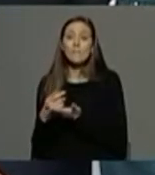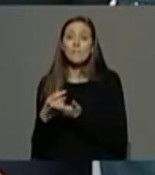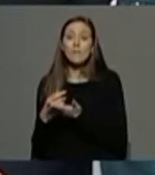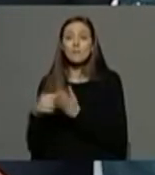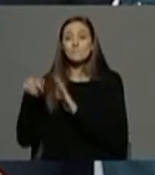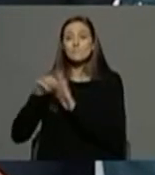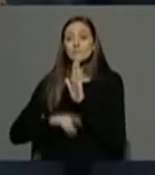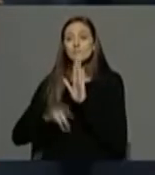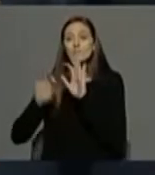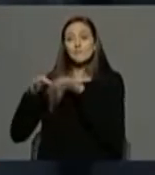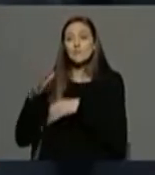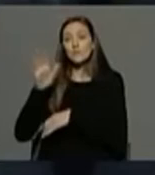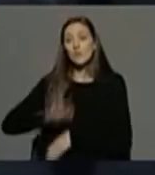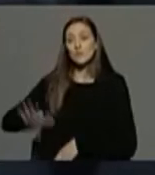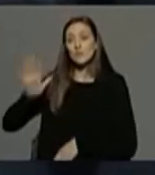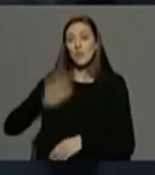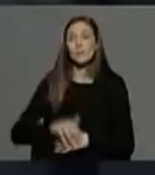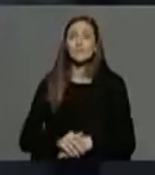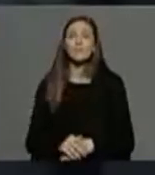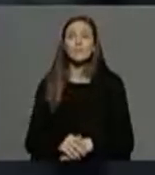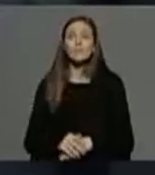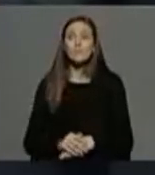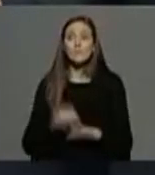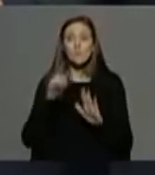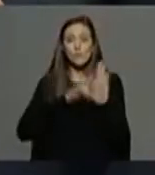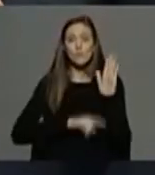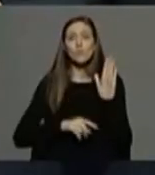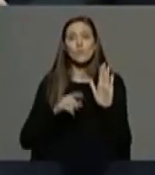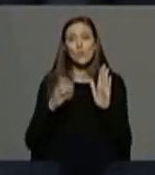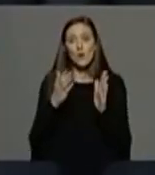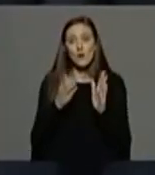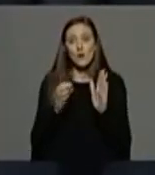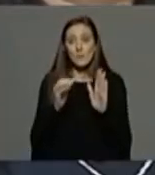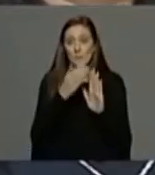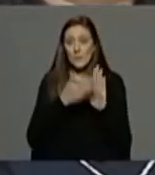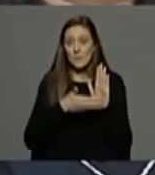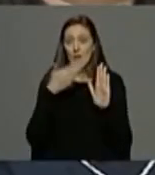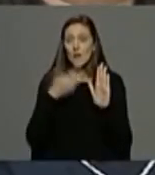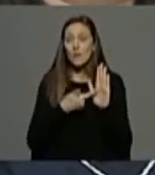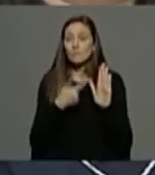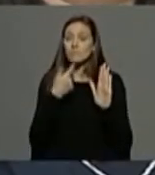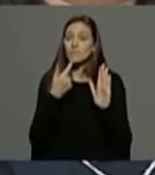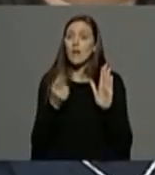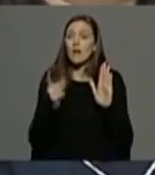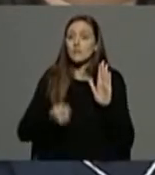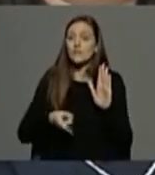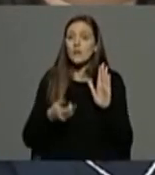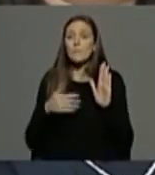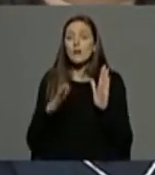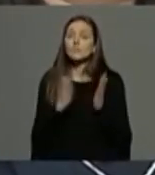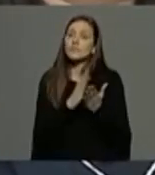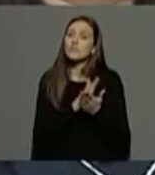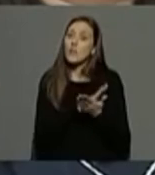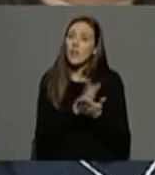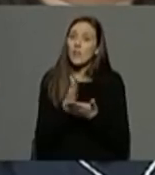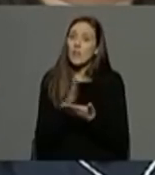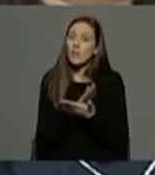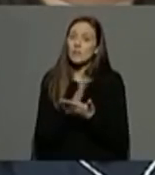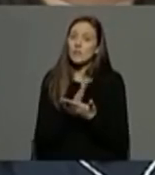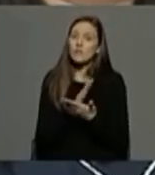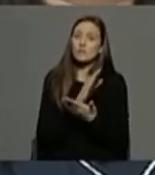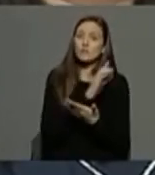direção nacional do partido lugar inclusive alice maio sem dizer exatamente qual mas terá de ser entre os primeiros sites